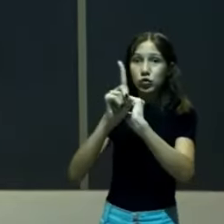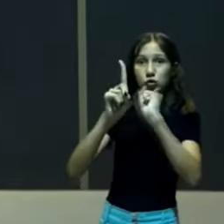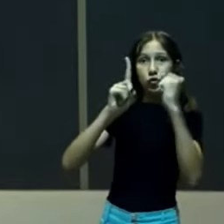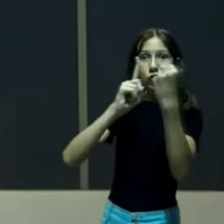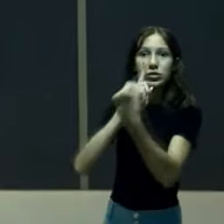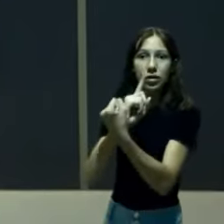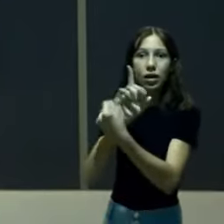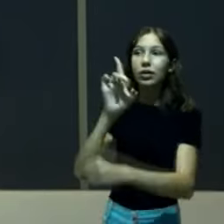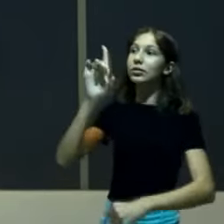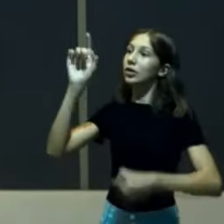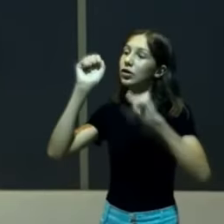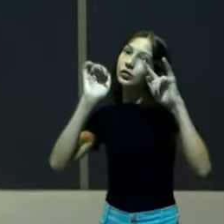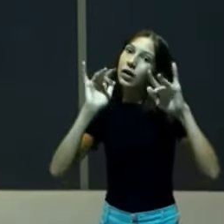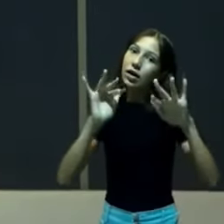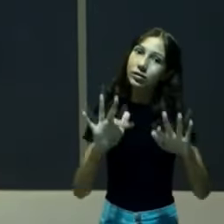dar.